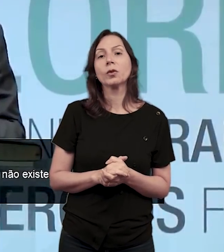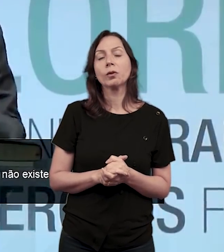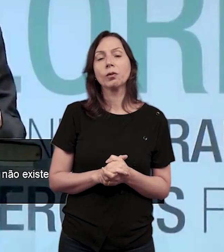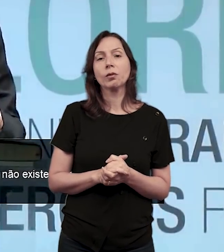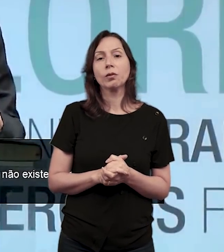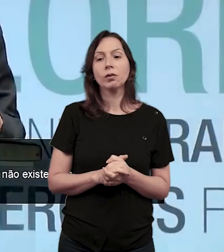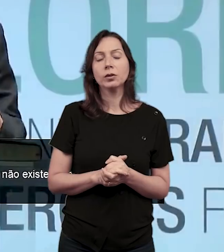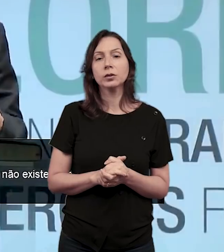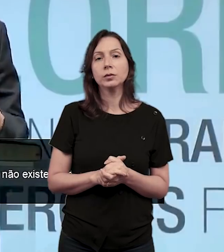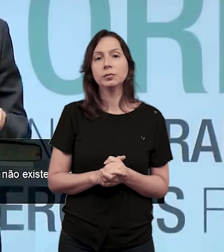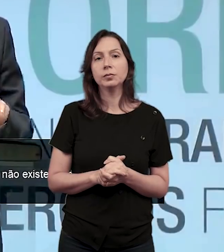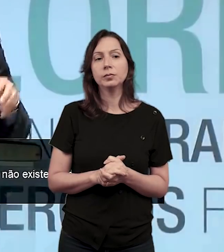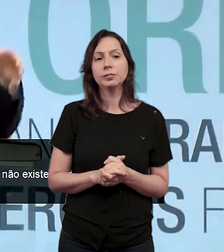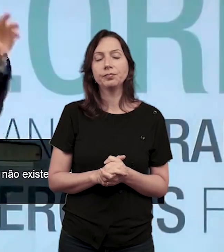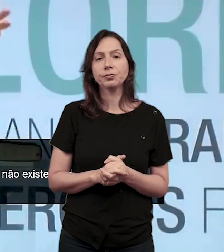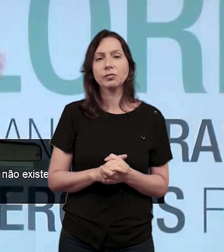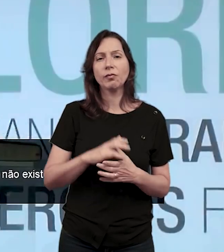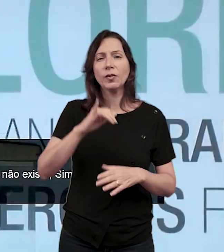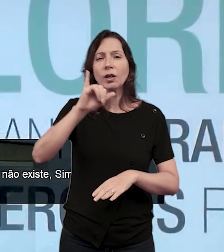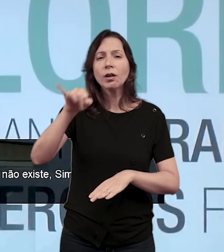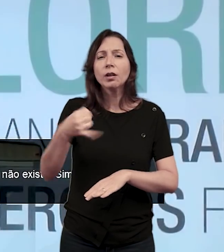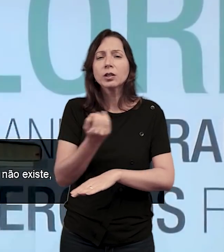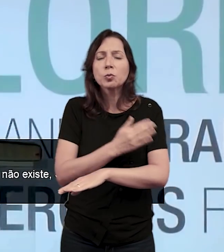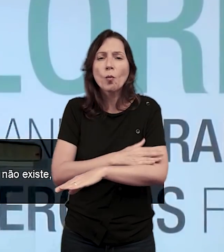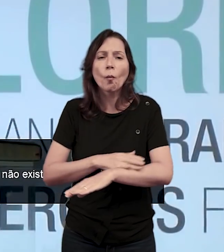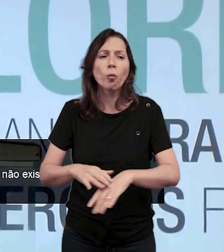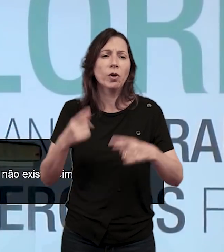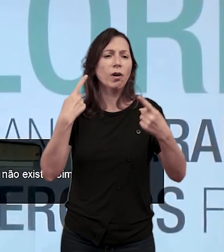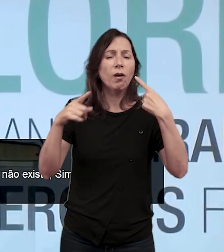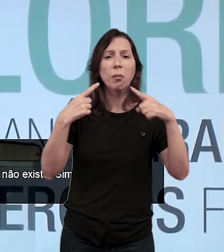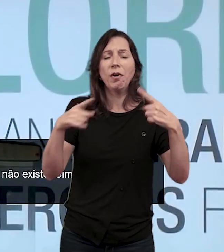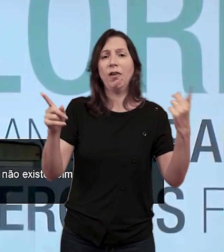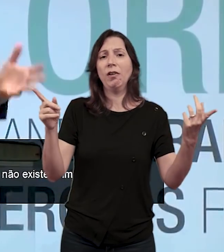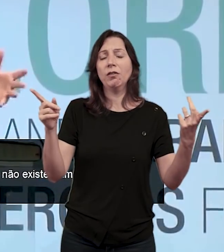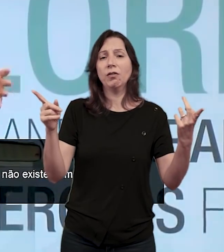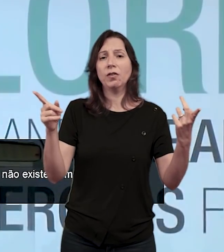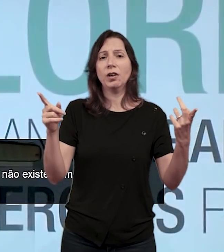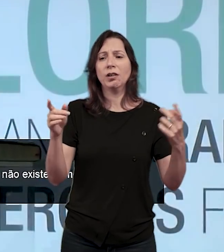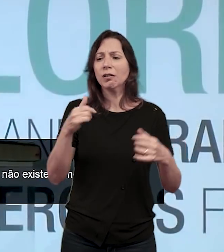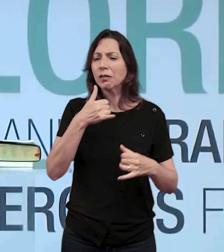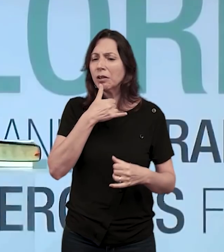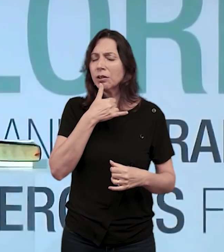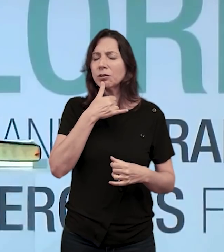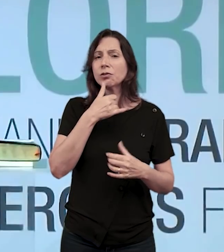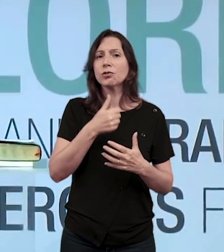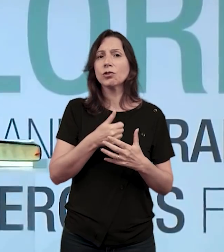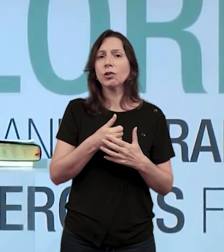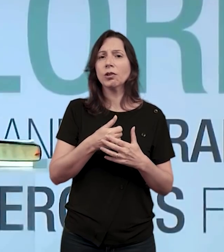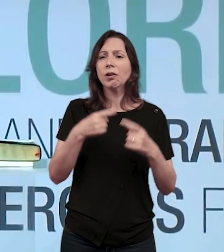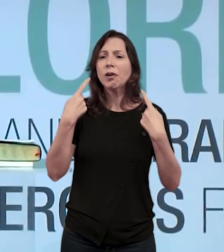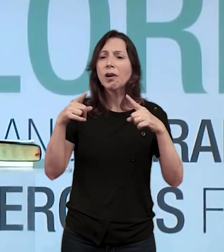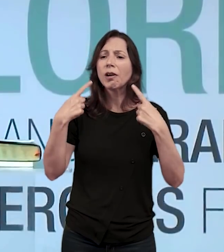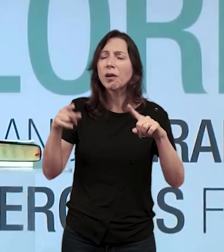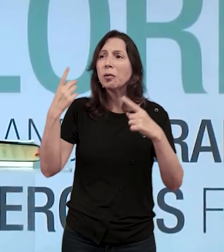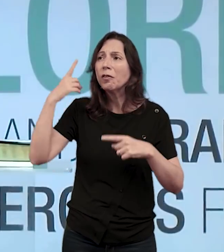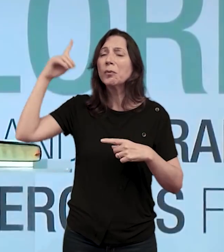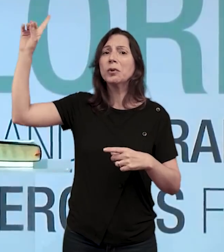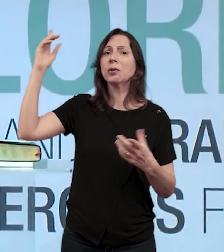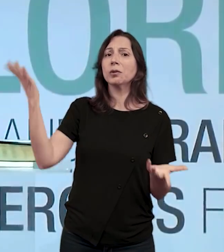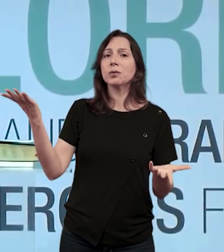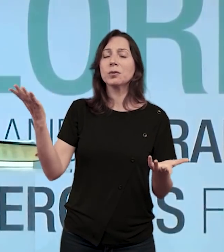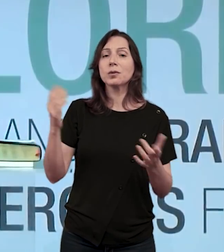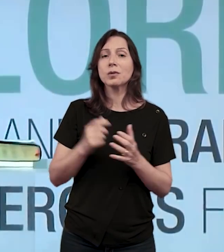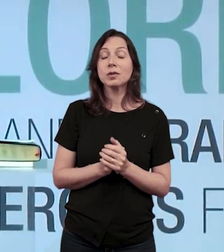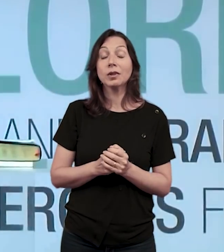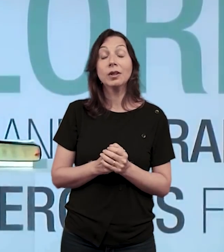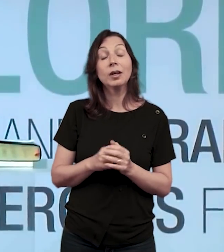Egito. Ele está se queixando da providência. Está se queixando de Deus. E ele